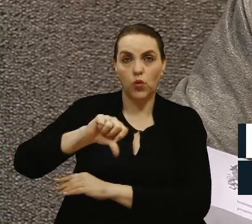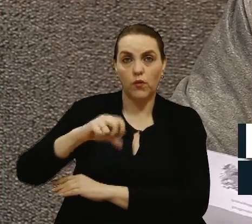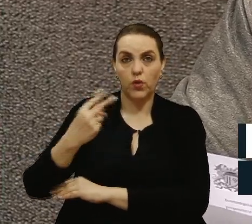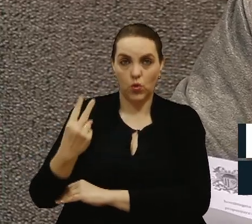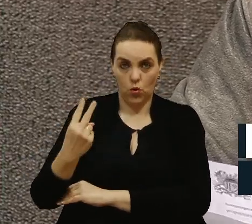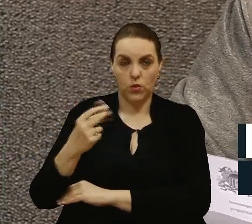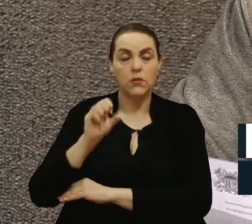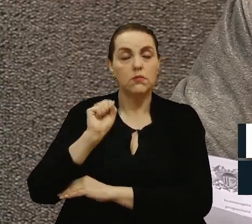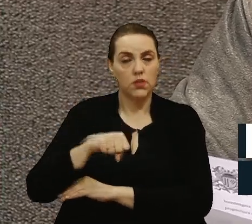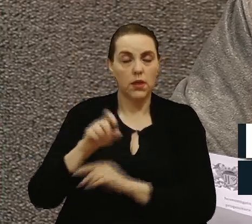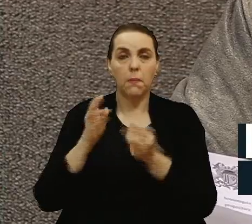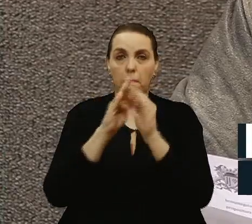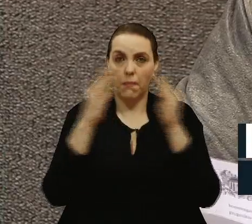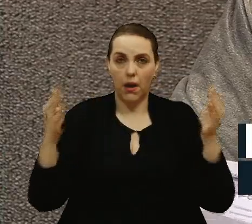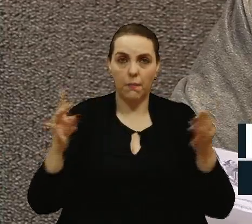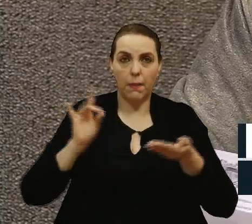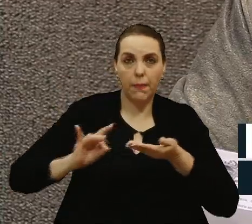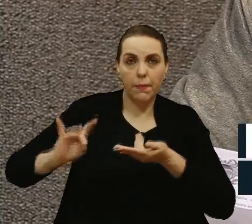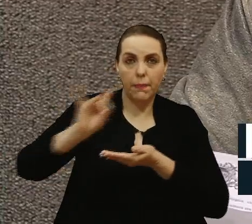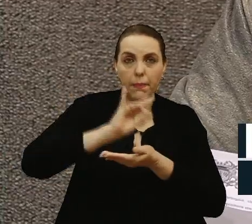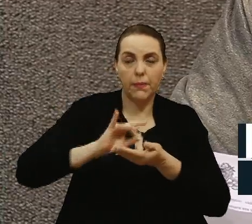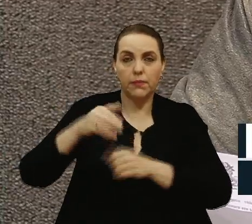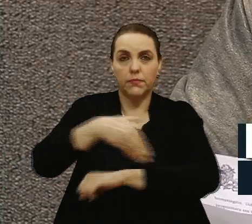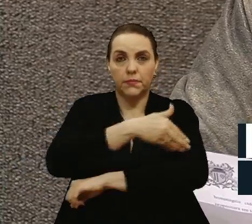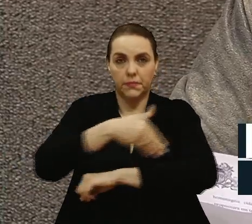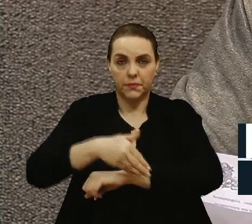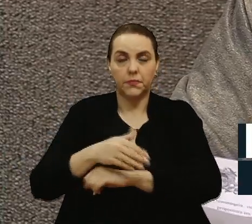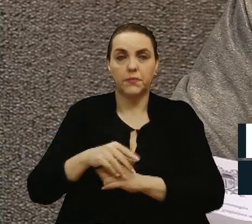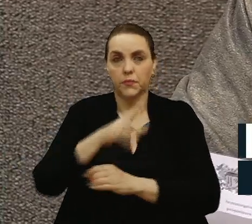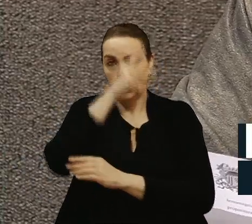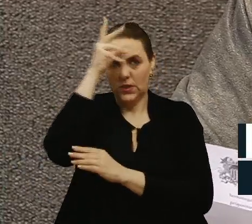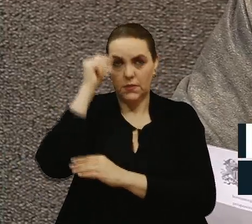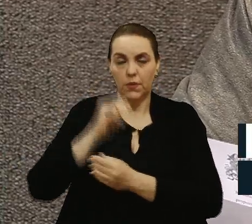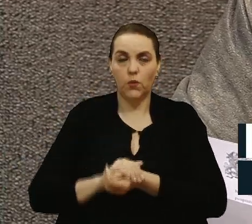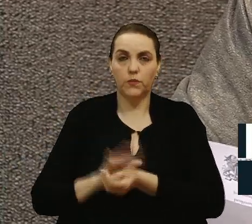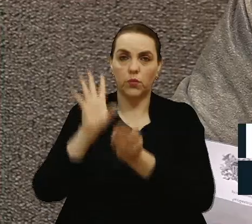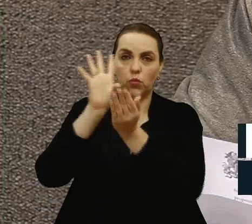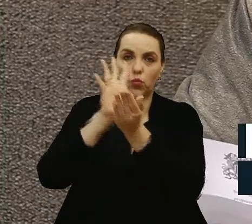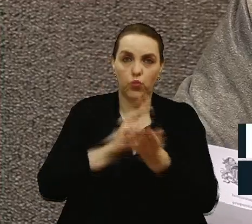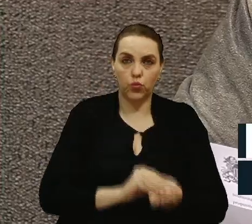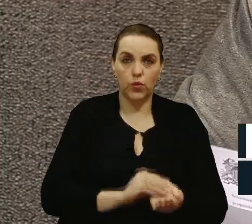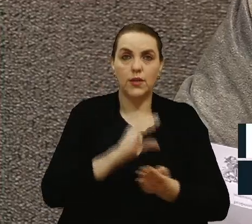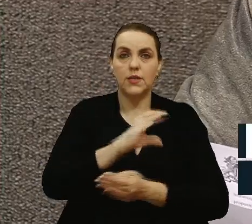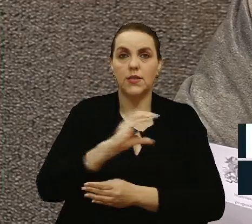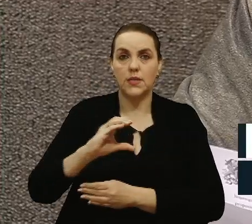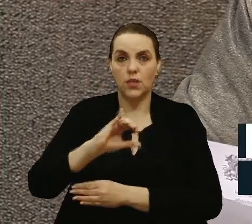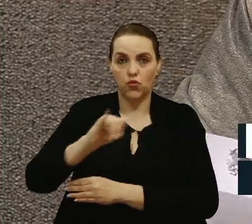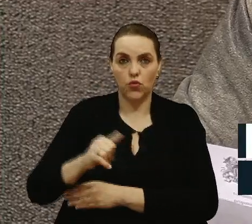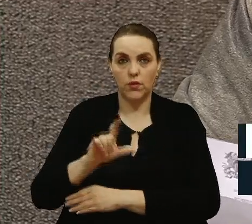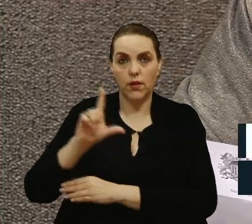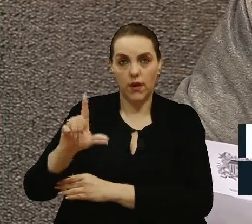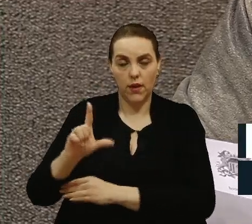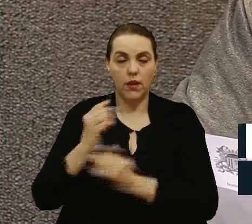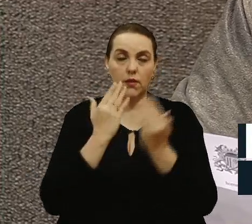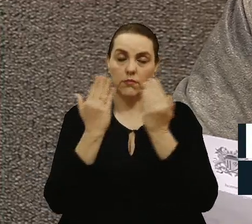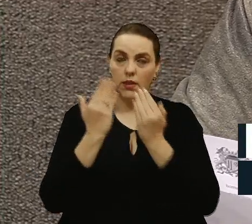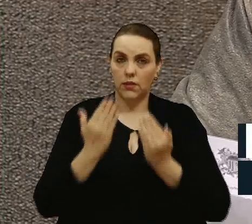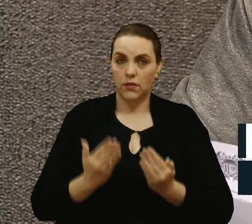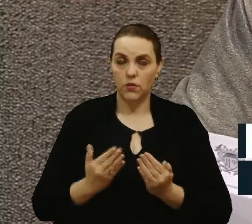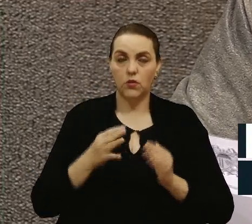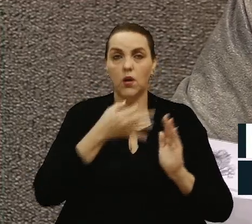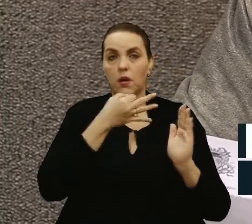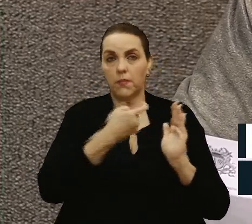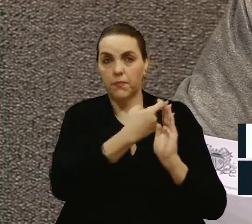o sistema viário oficial do município. Baixado o projeto para a Comissão de Constituição, Justiça e Legislação, emitiu